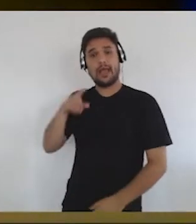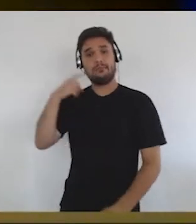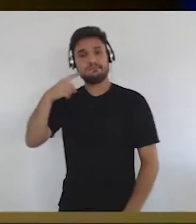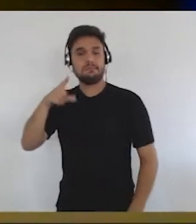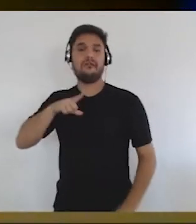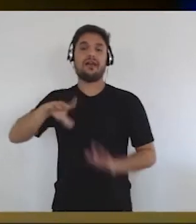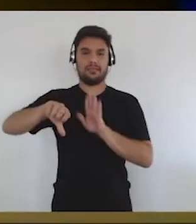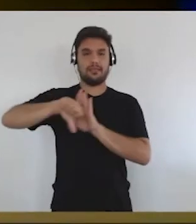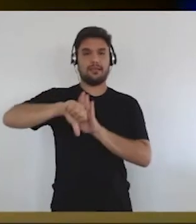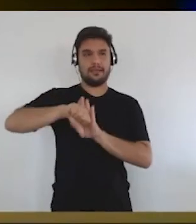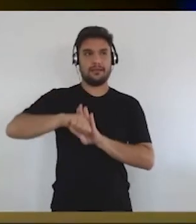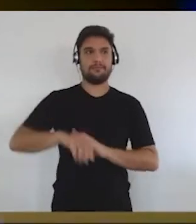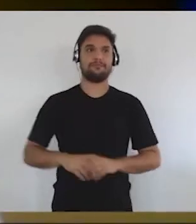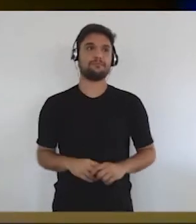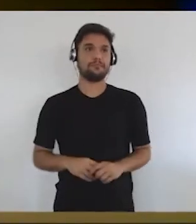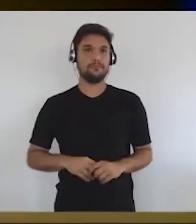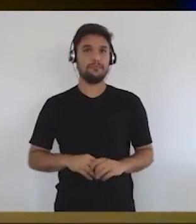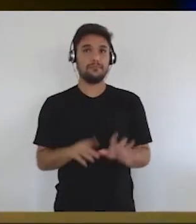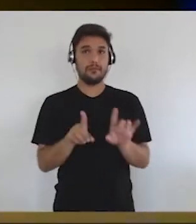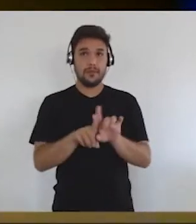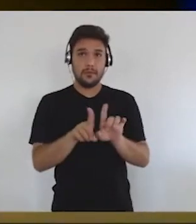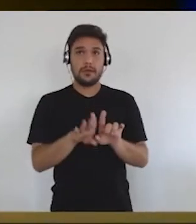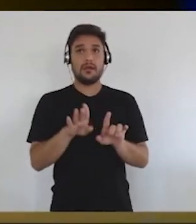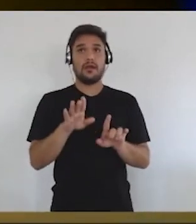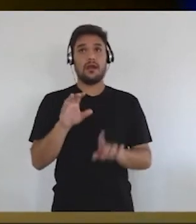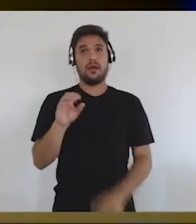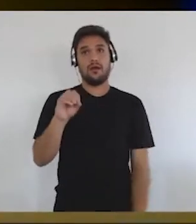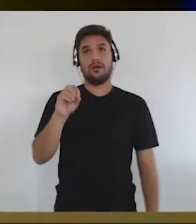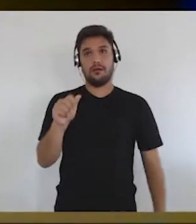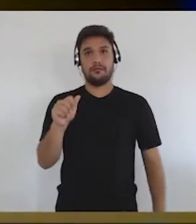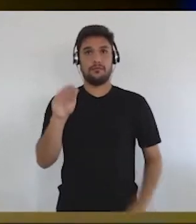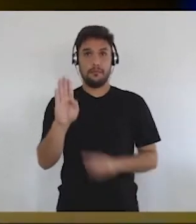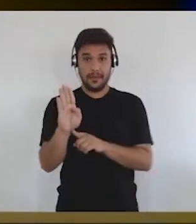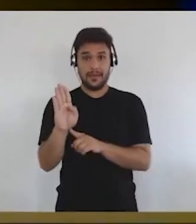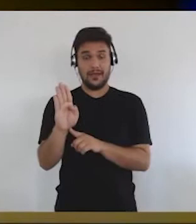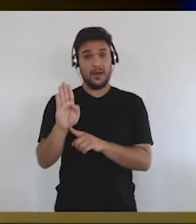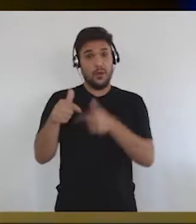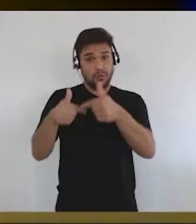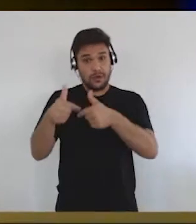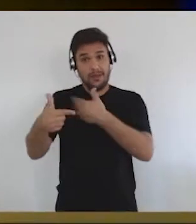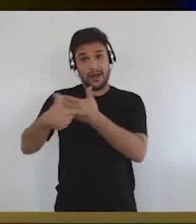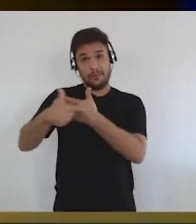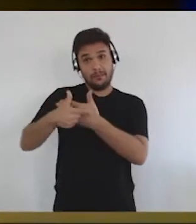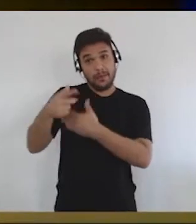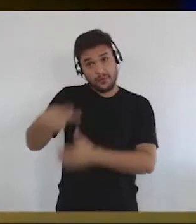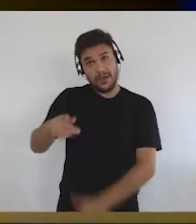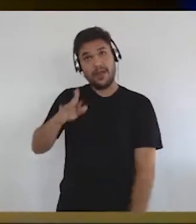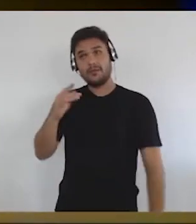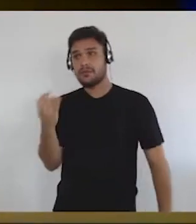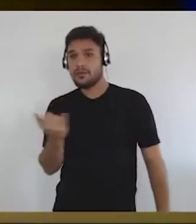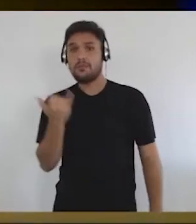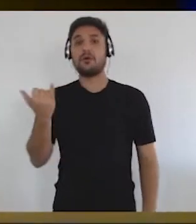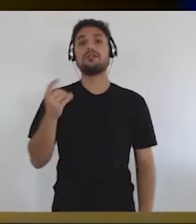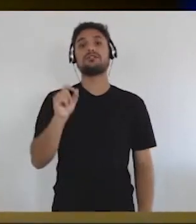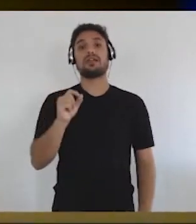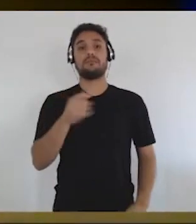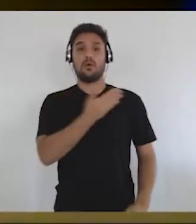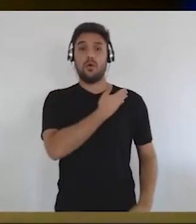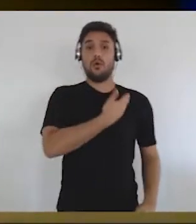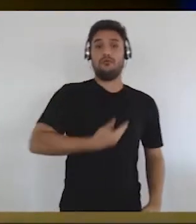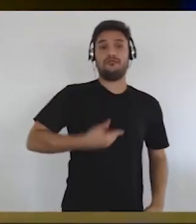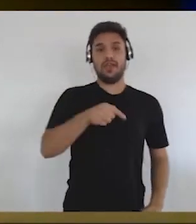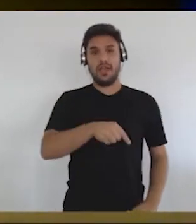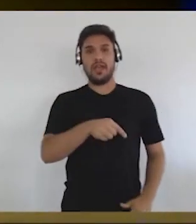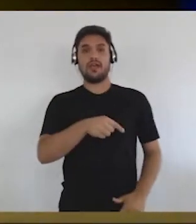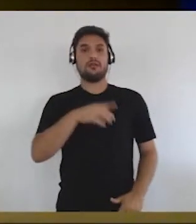advogado. E a atuação da Ordem dos Advogados do Brasil é cada vez mais relevante para que os agentes estatais ajam em